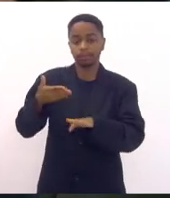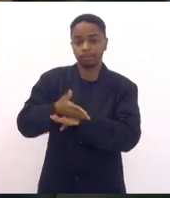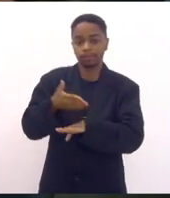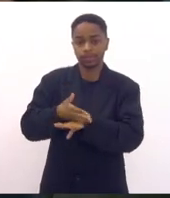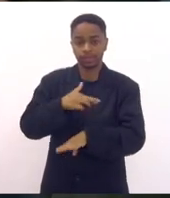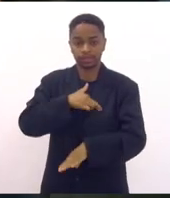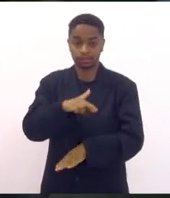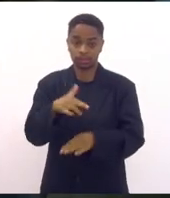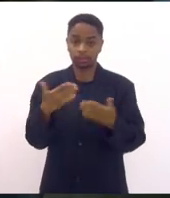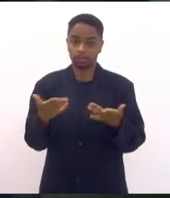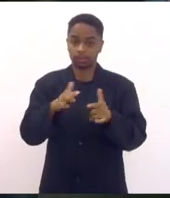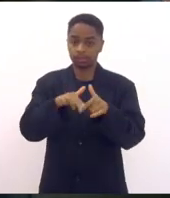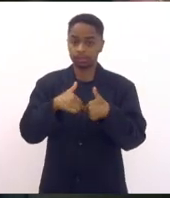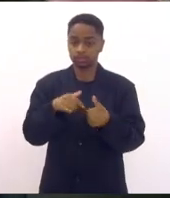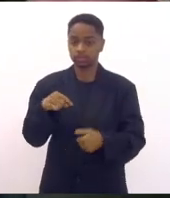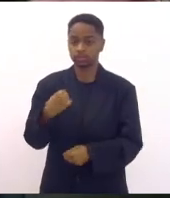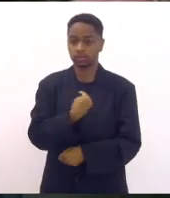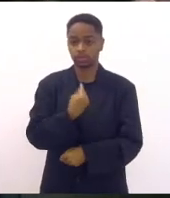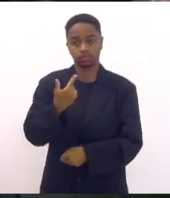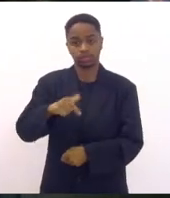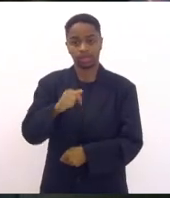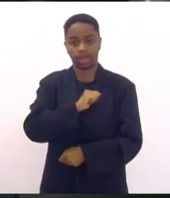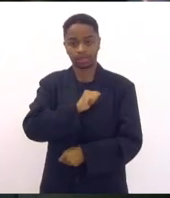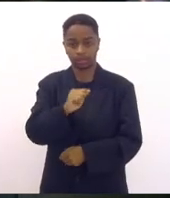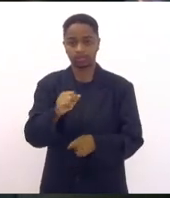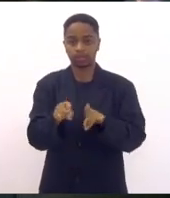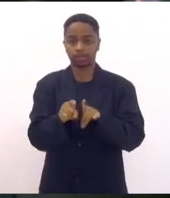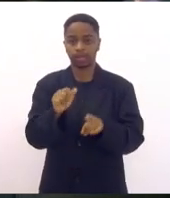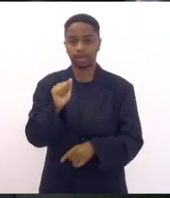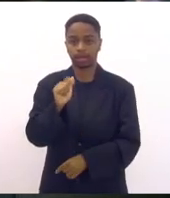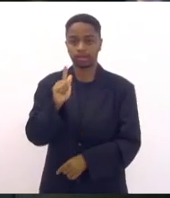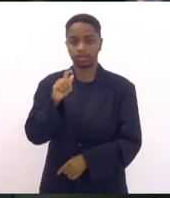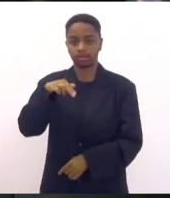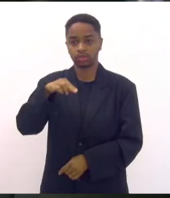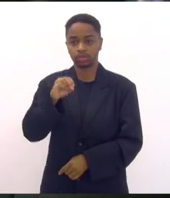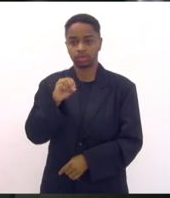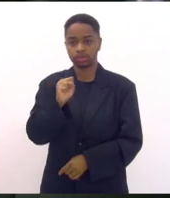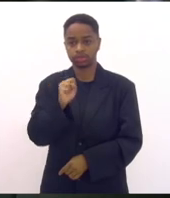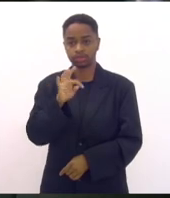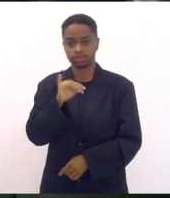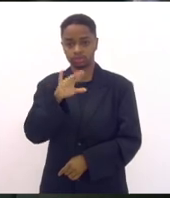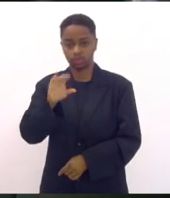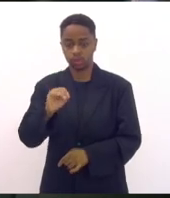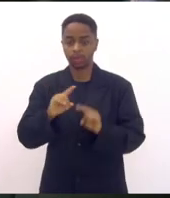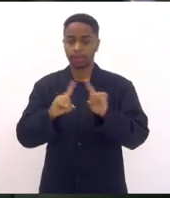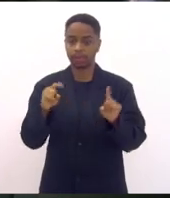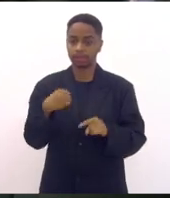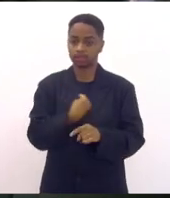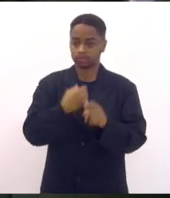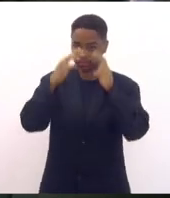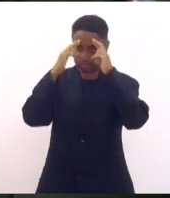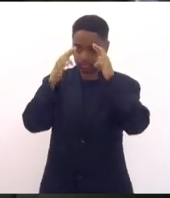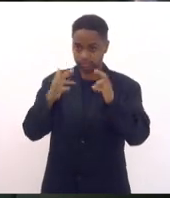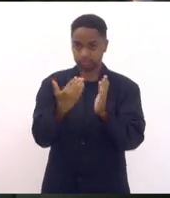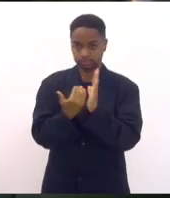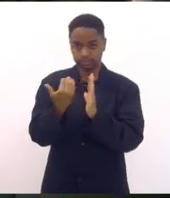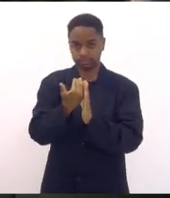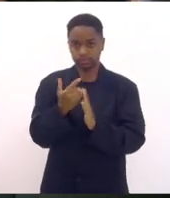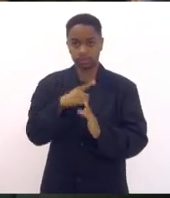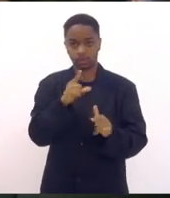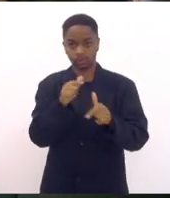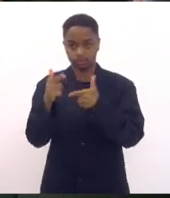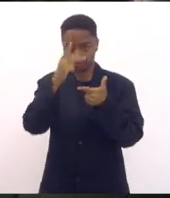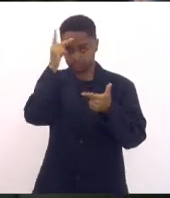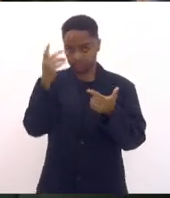então por isso que nós não temos O ateu nem o agnóstico mas respeitamos muito mais alguém